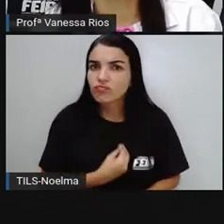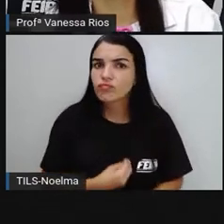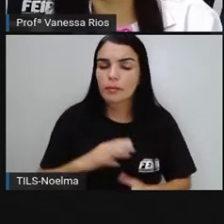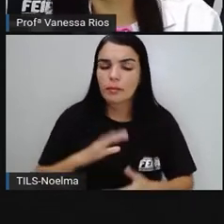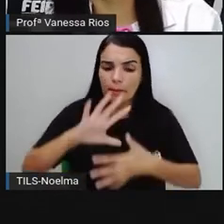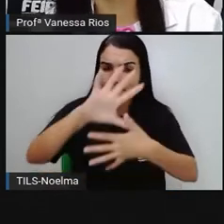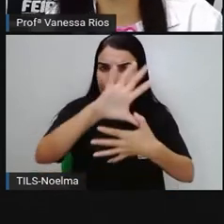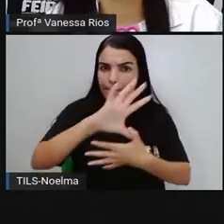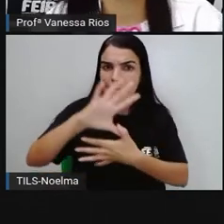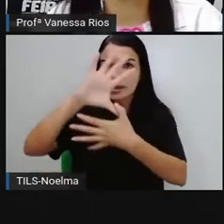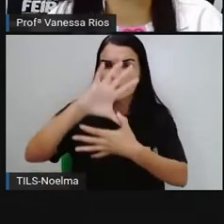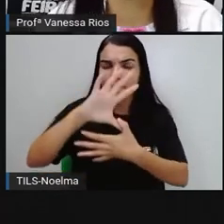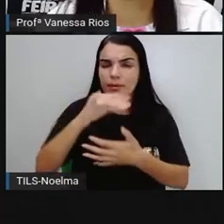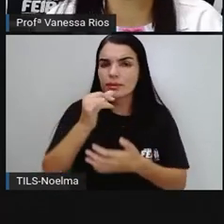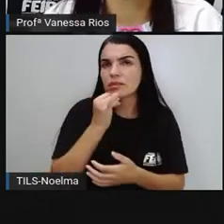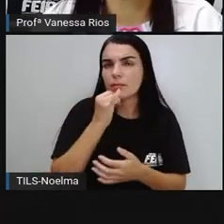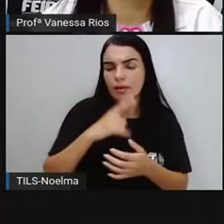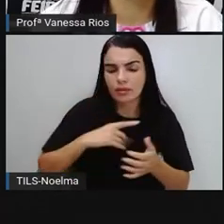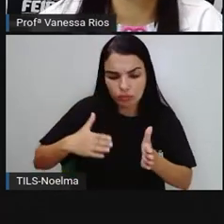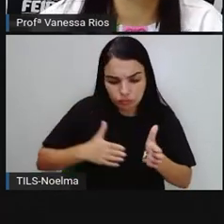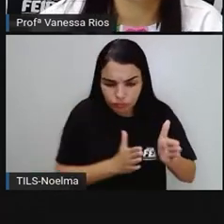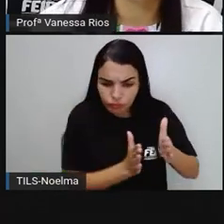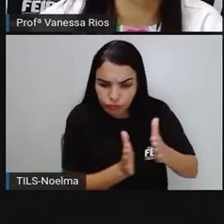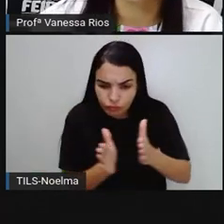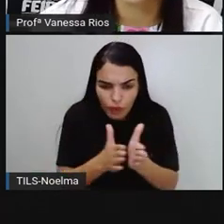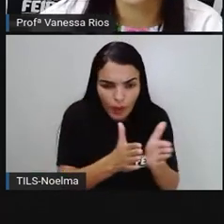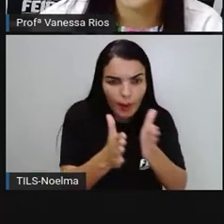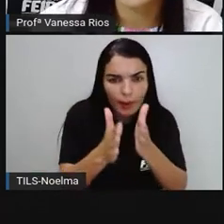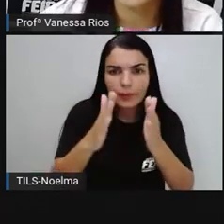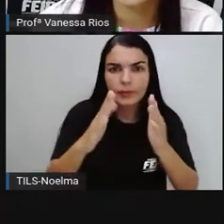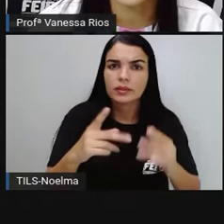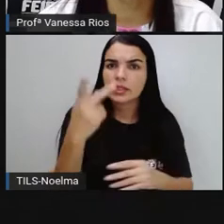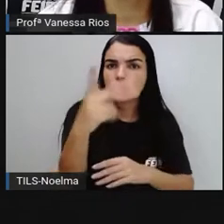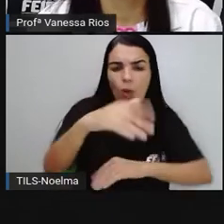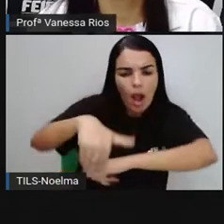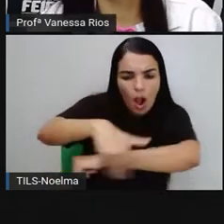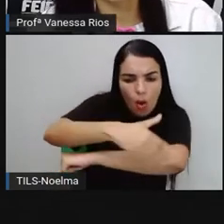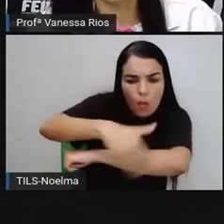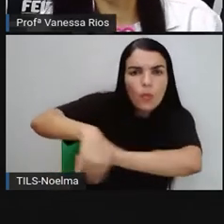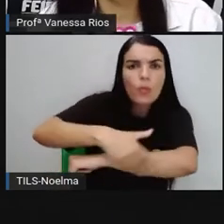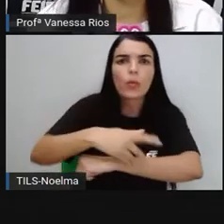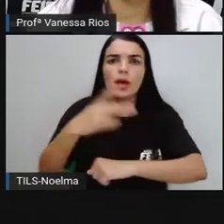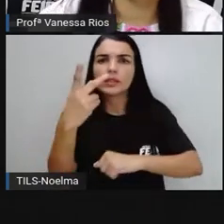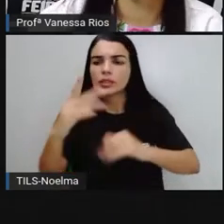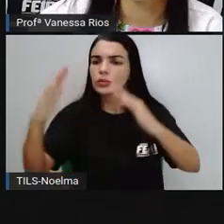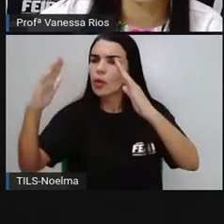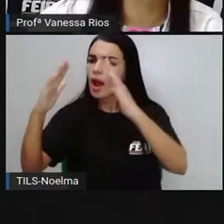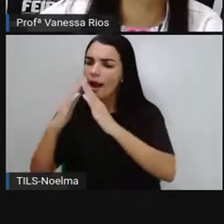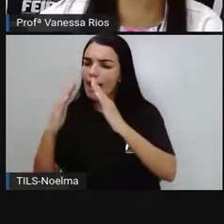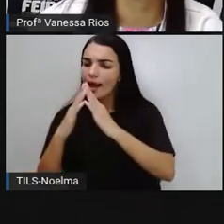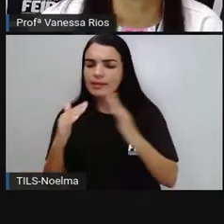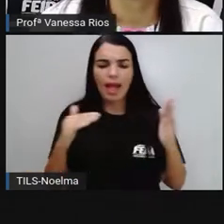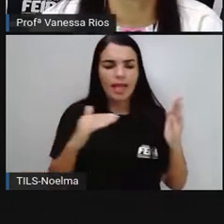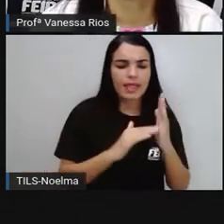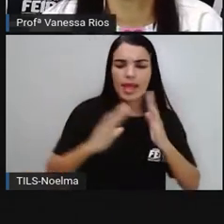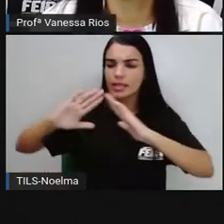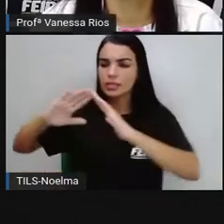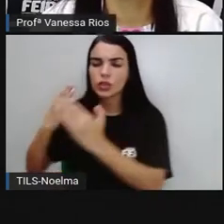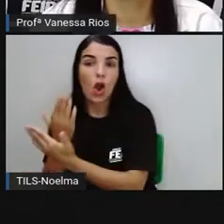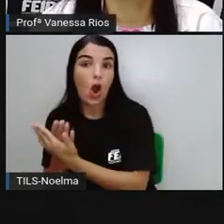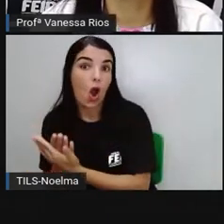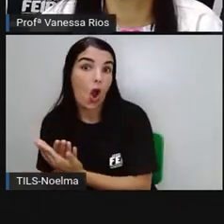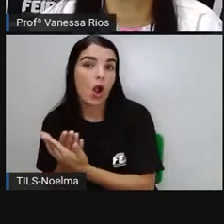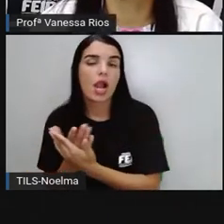o percurso que você faz e a sua localização na sua rua, da sua casa até sua escola, nós